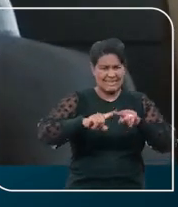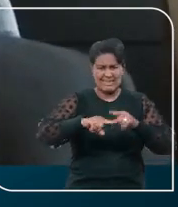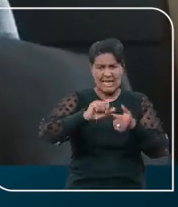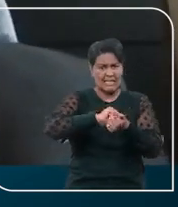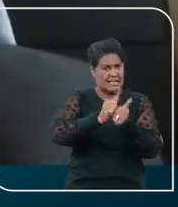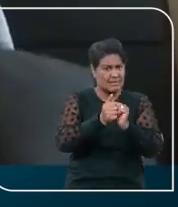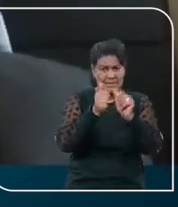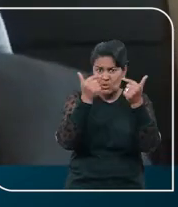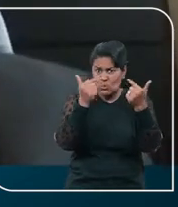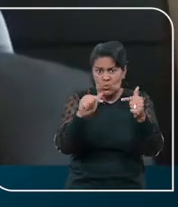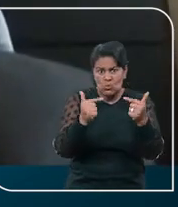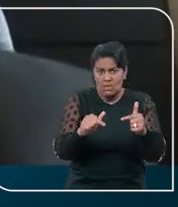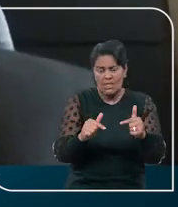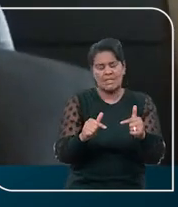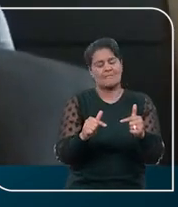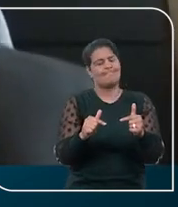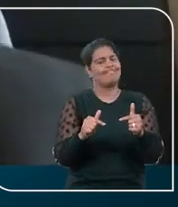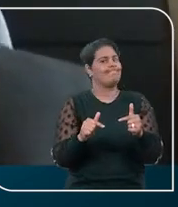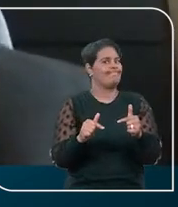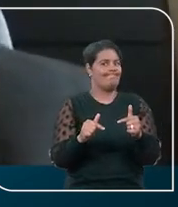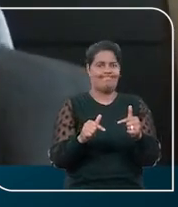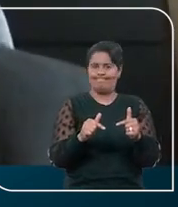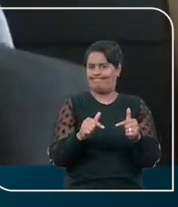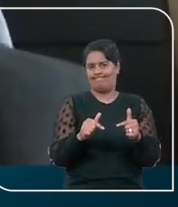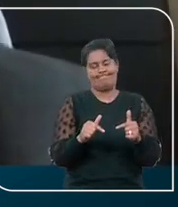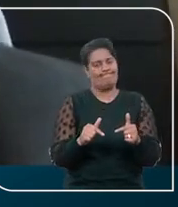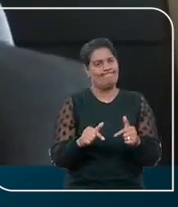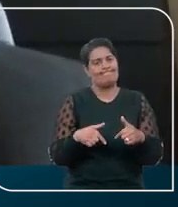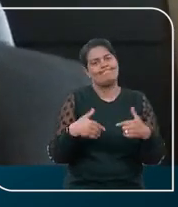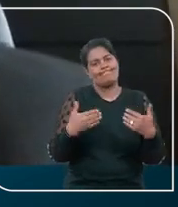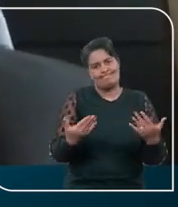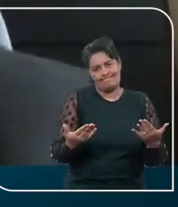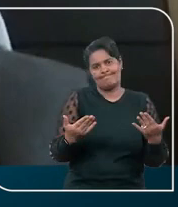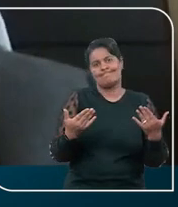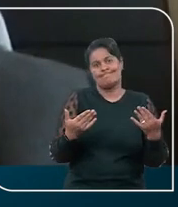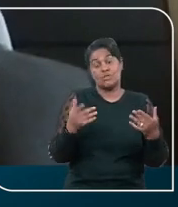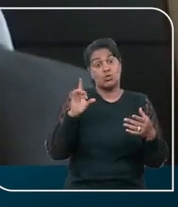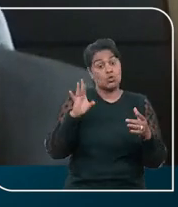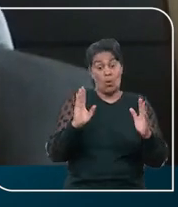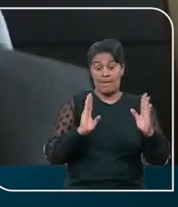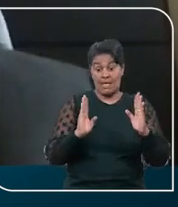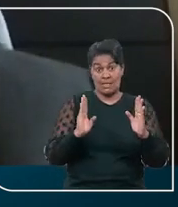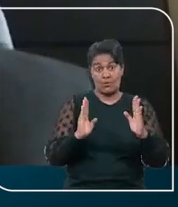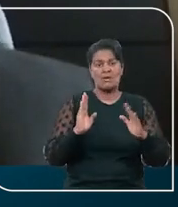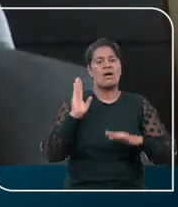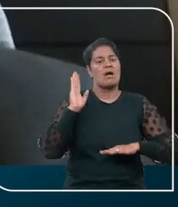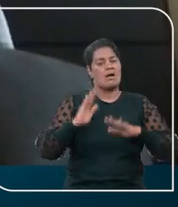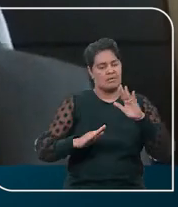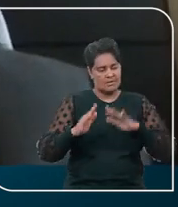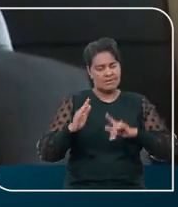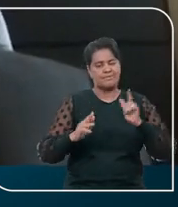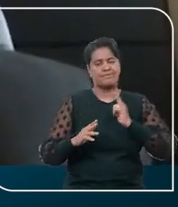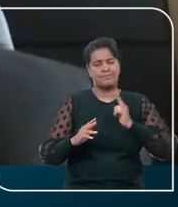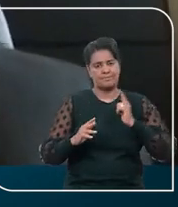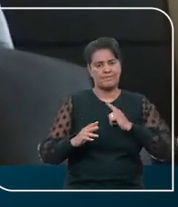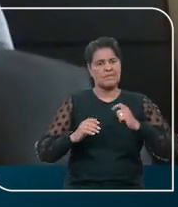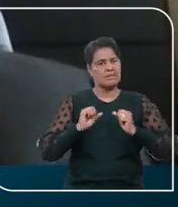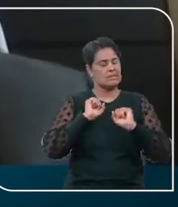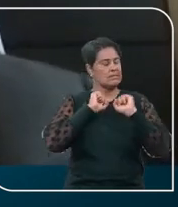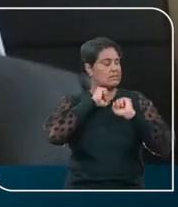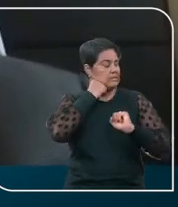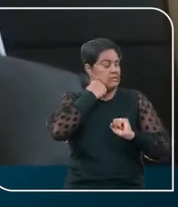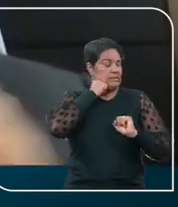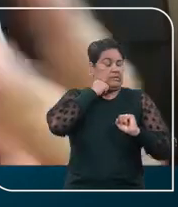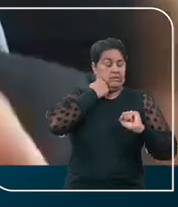compromisso duradouro com aquela comunidade. É uma relação muito temporária. Isso acaba gerando um estresse, um